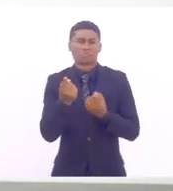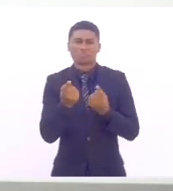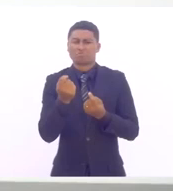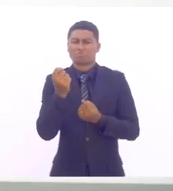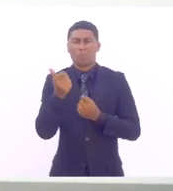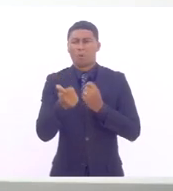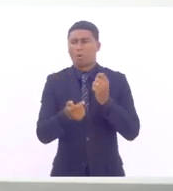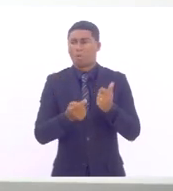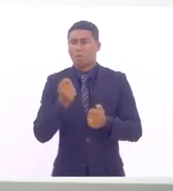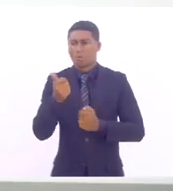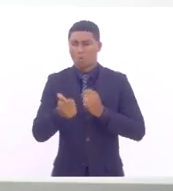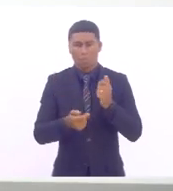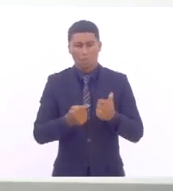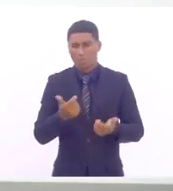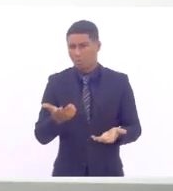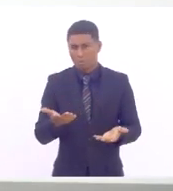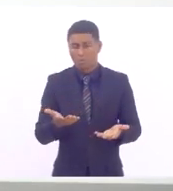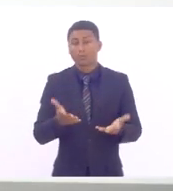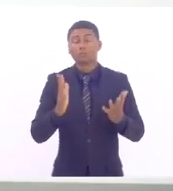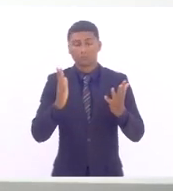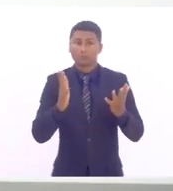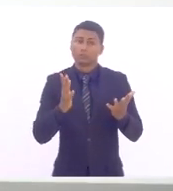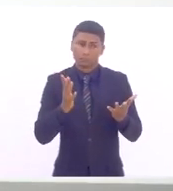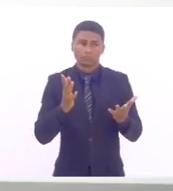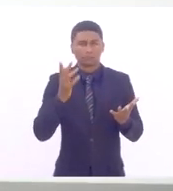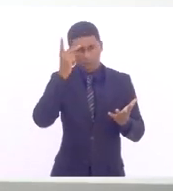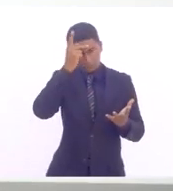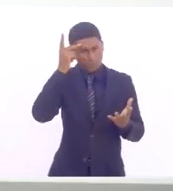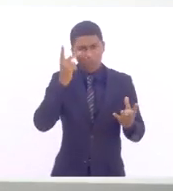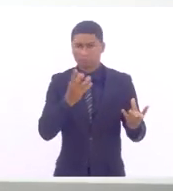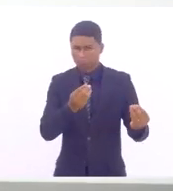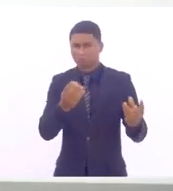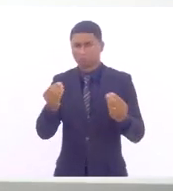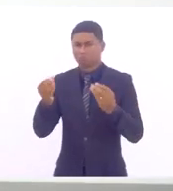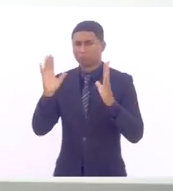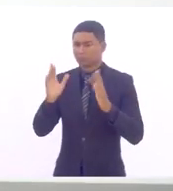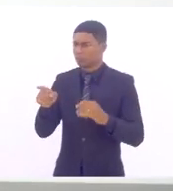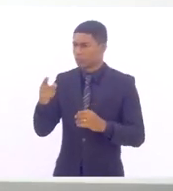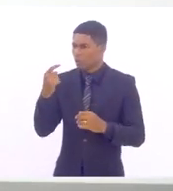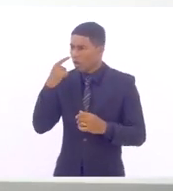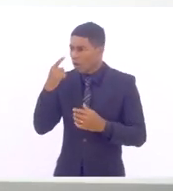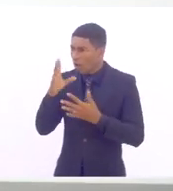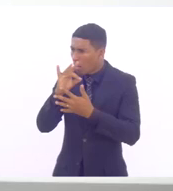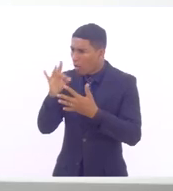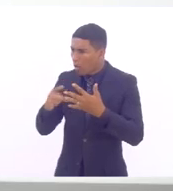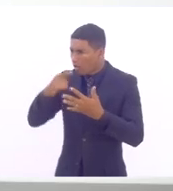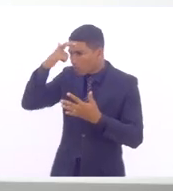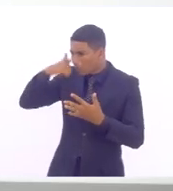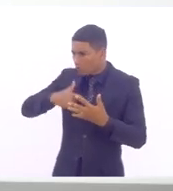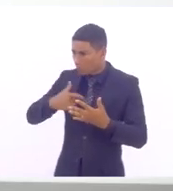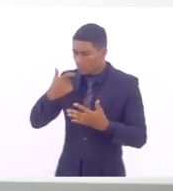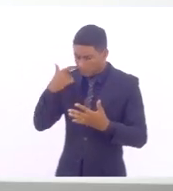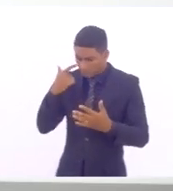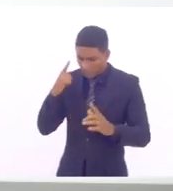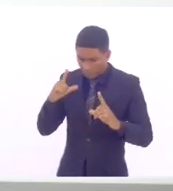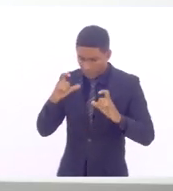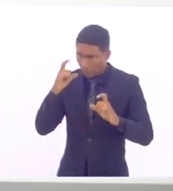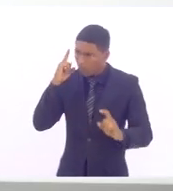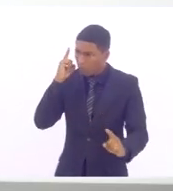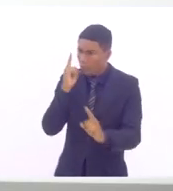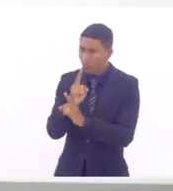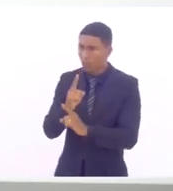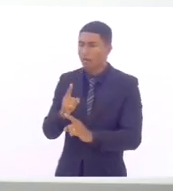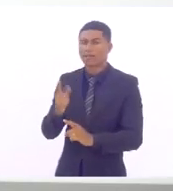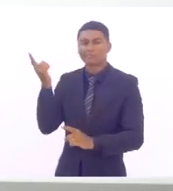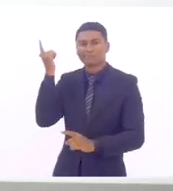inquéritos policiais relatados com êxito, de pessoas que foram indiciadas, pessoas que foram denunciadas pelo Ministério Público, pessoas que